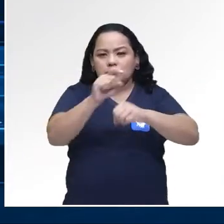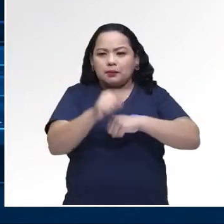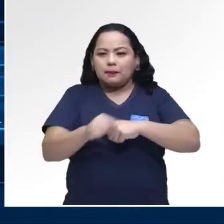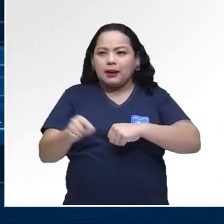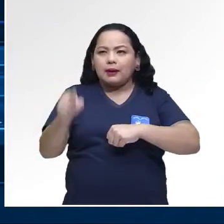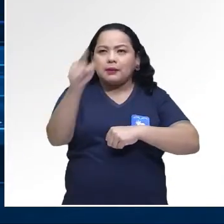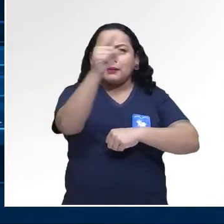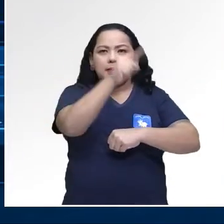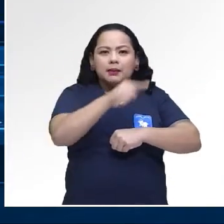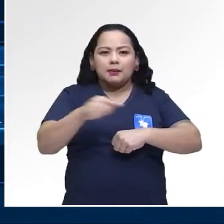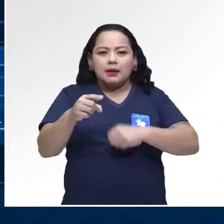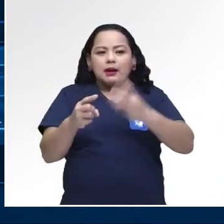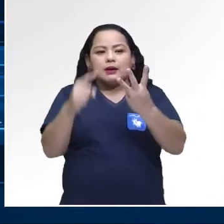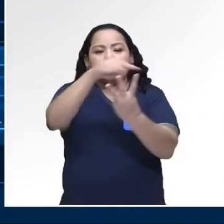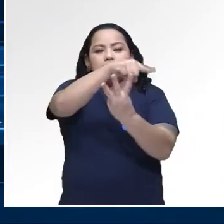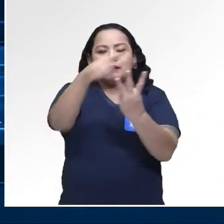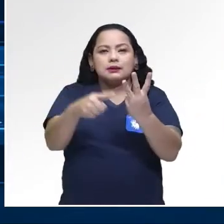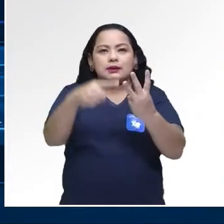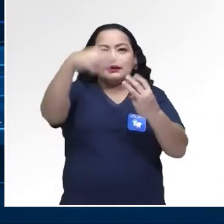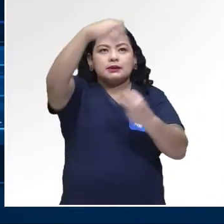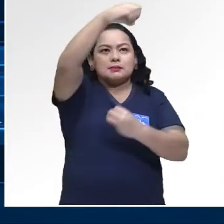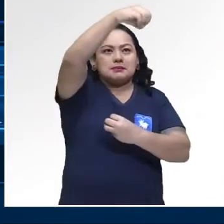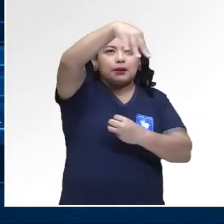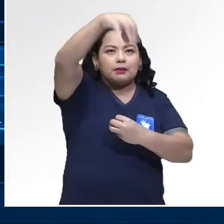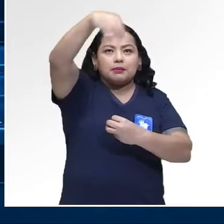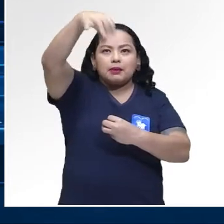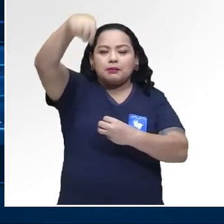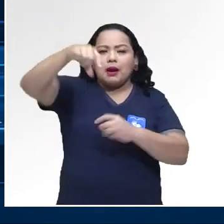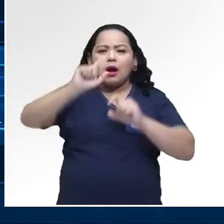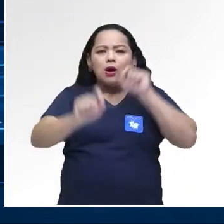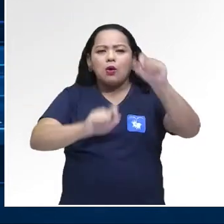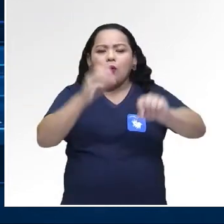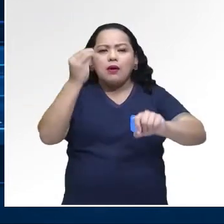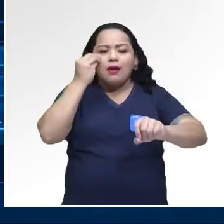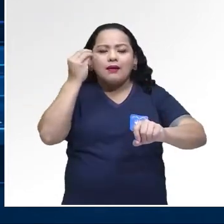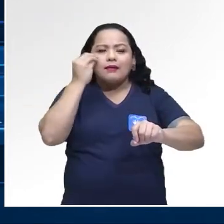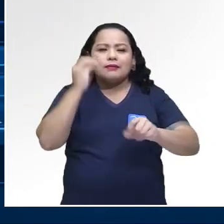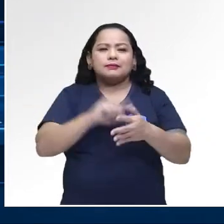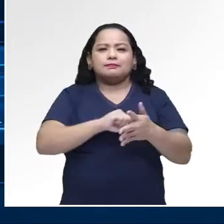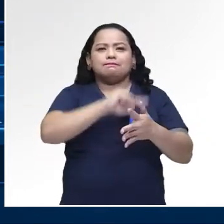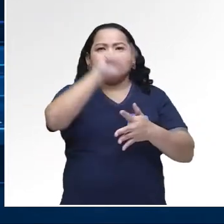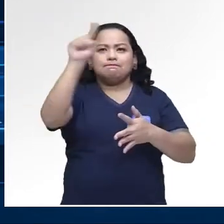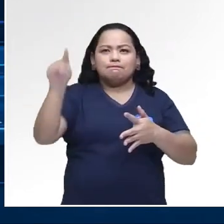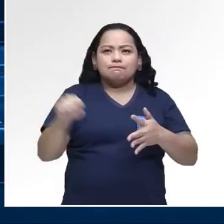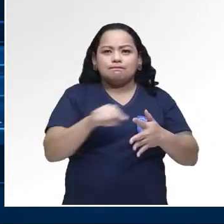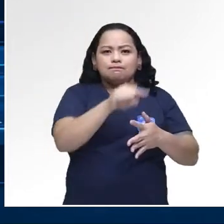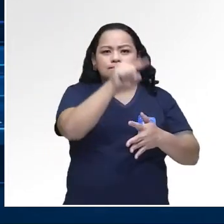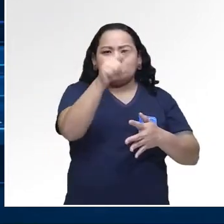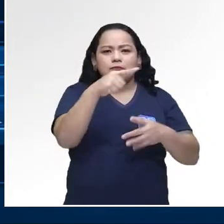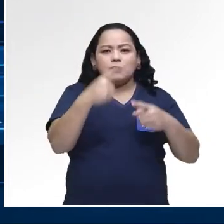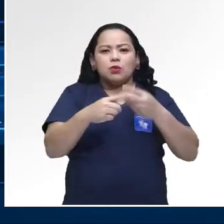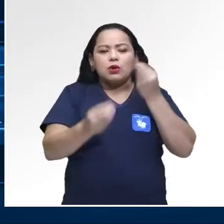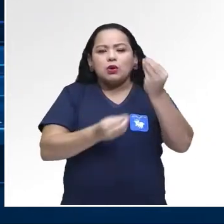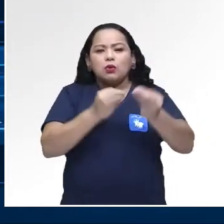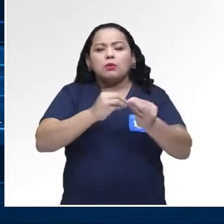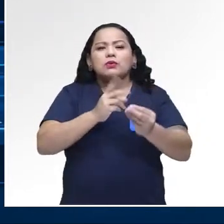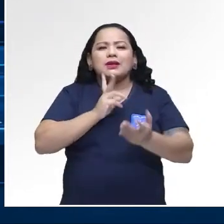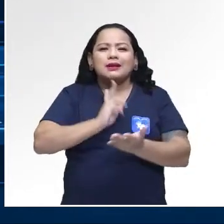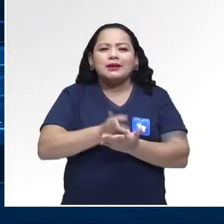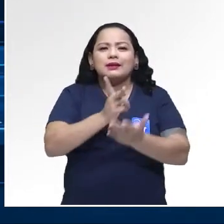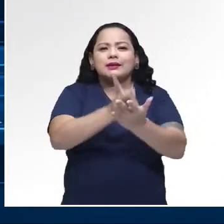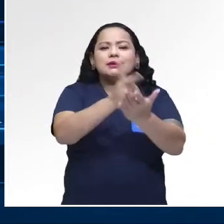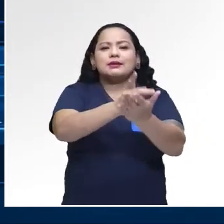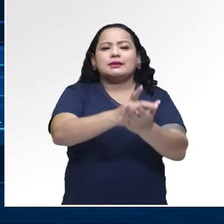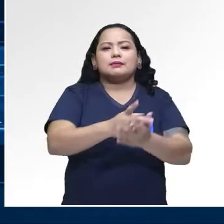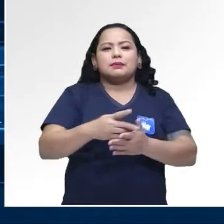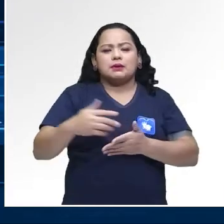aqui, ó, 3 lâmpadas. O que eu observo no circuito em série? Que ele sempre vai percorrer aqui, ó,